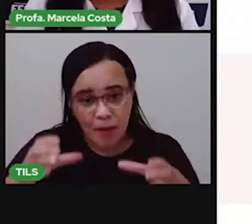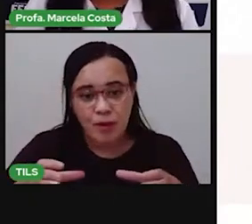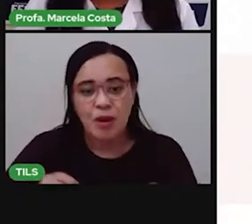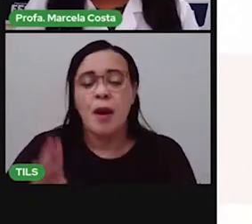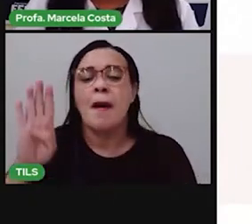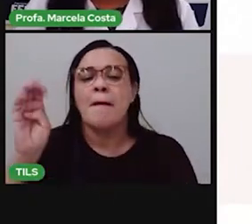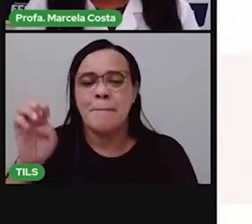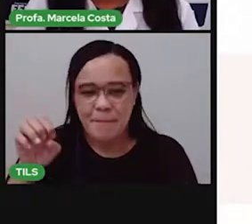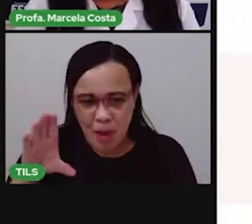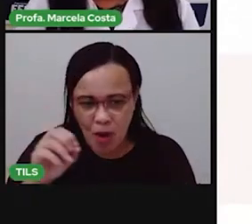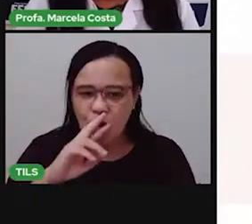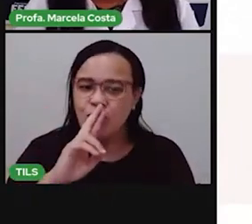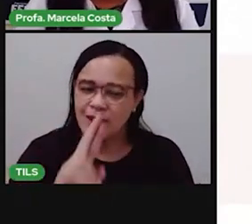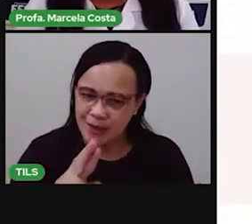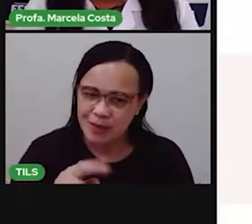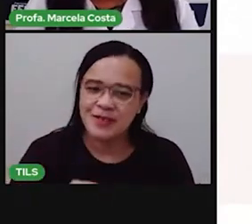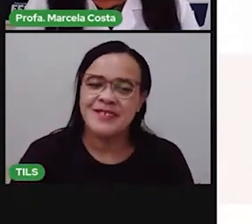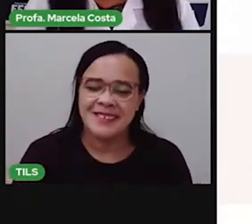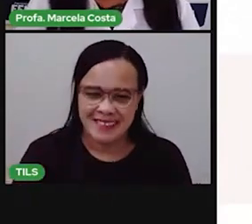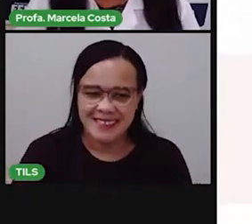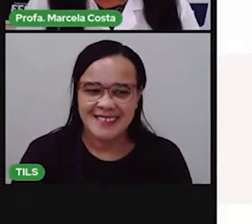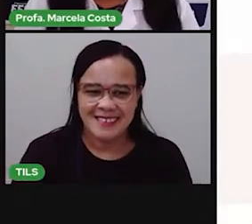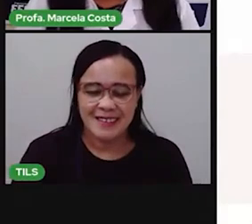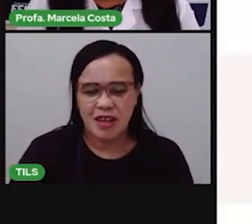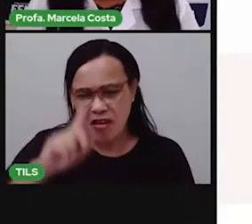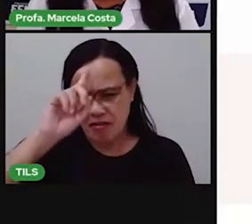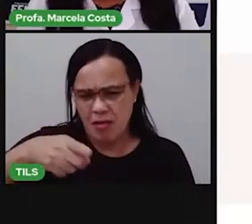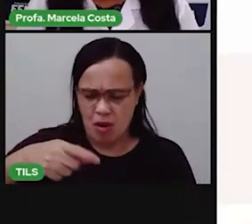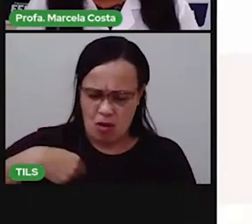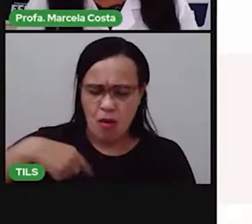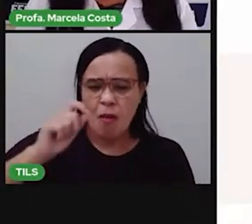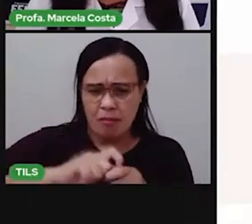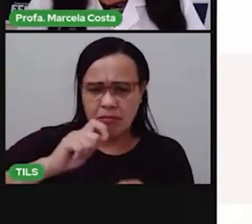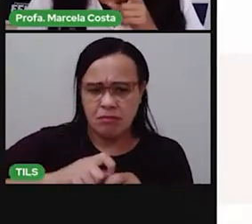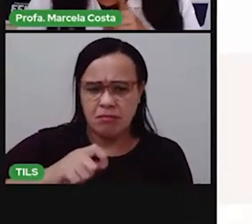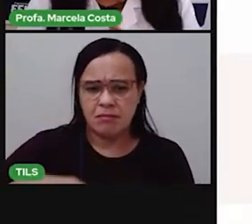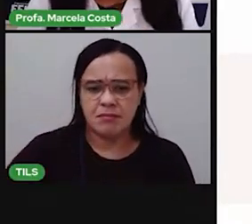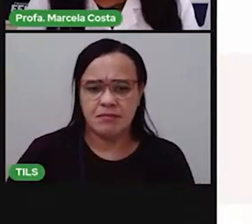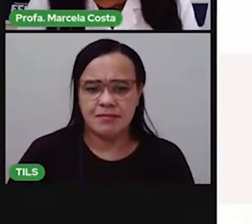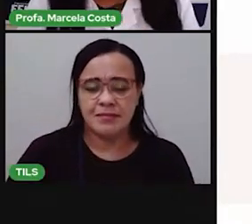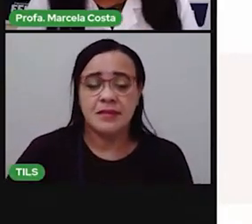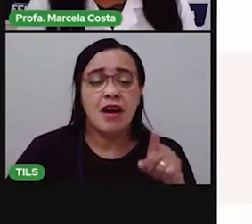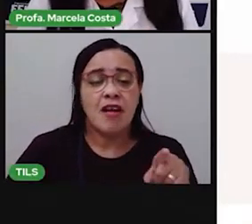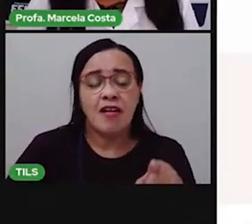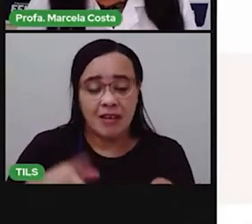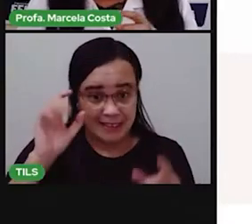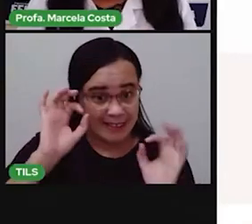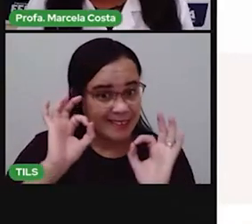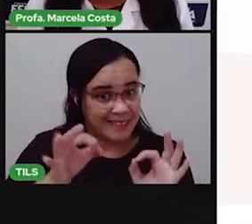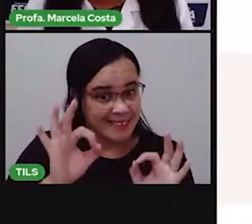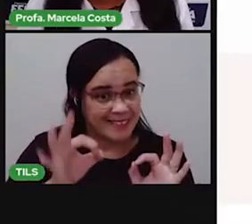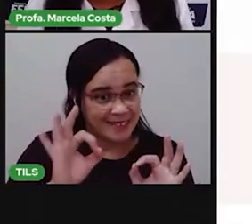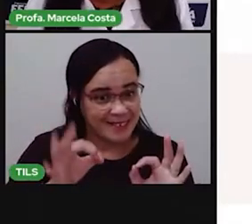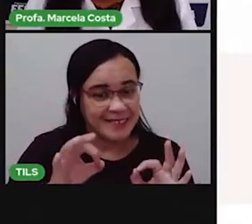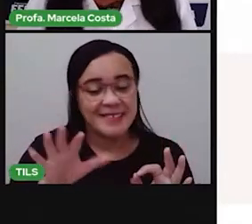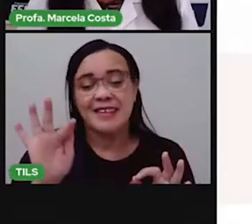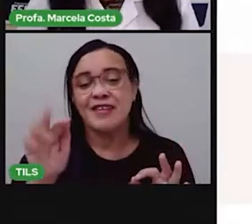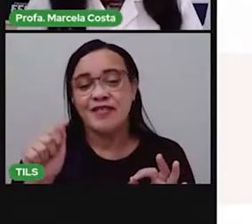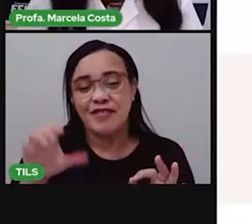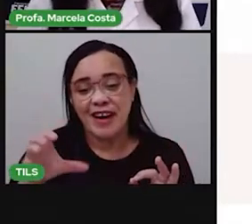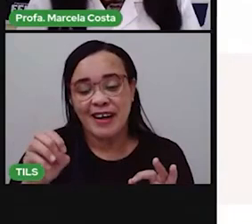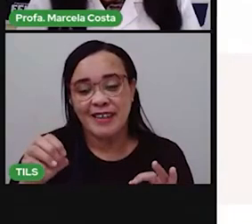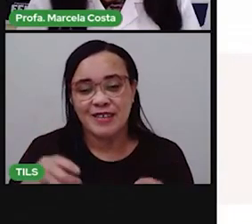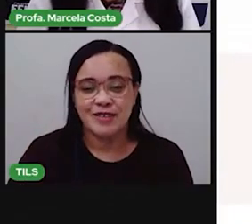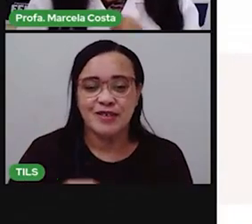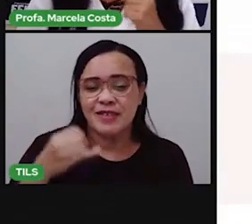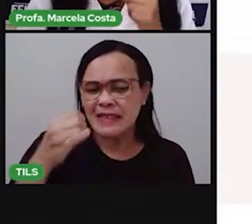bolo, aí você responde, bolo, faz o que mando? Você responde, faço. Se